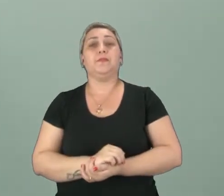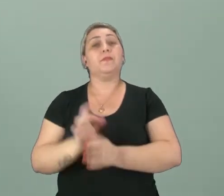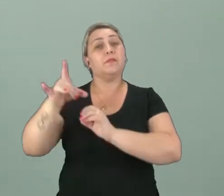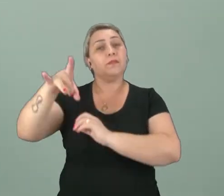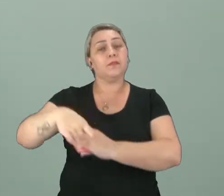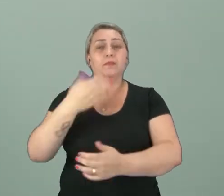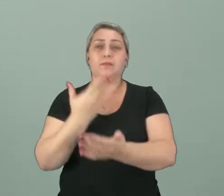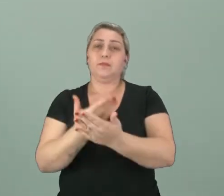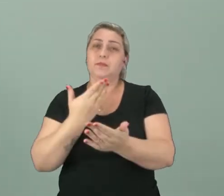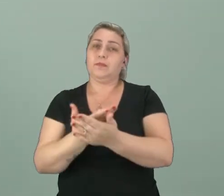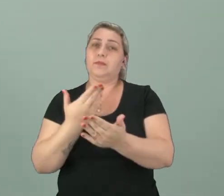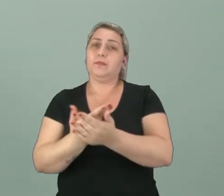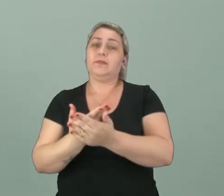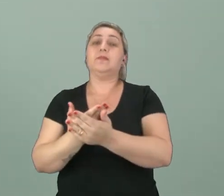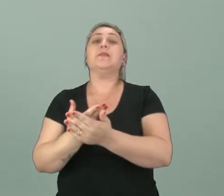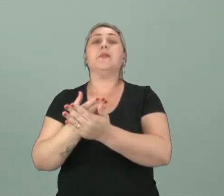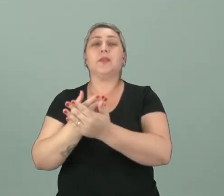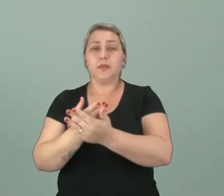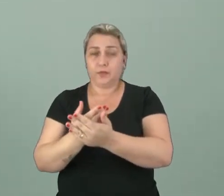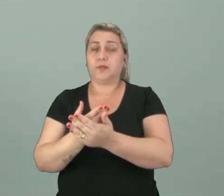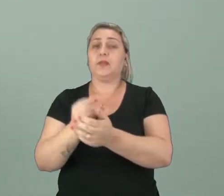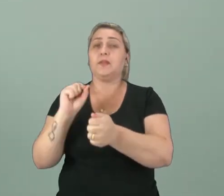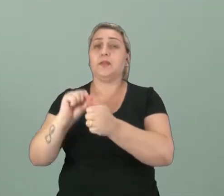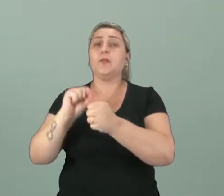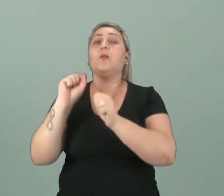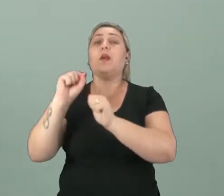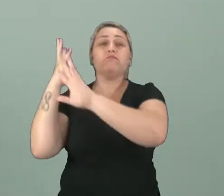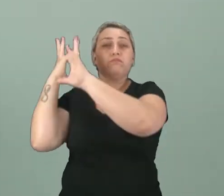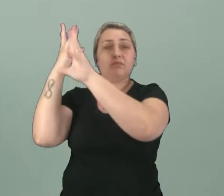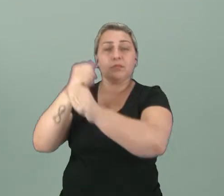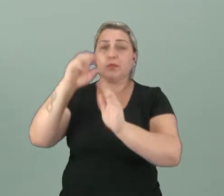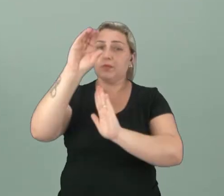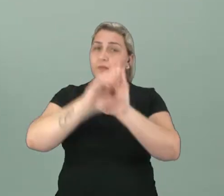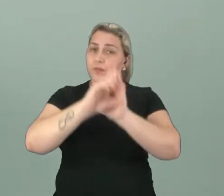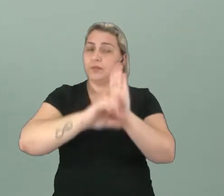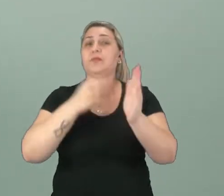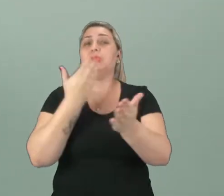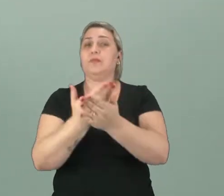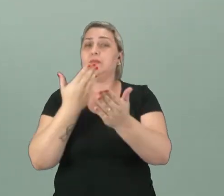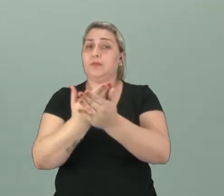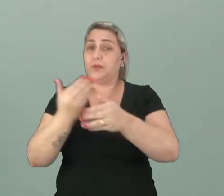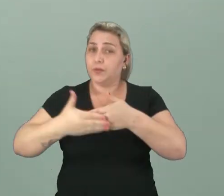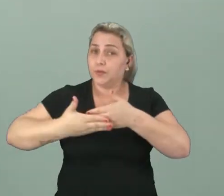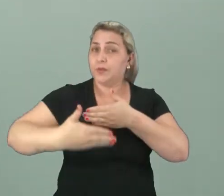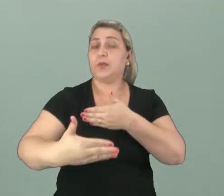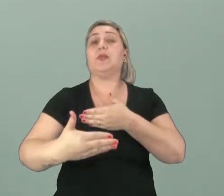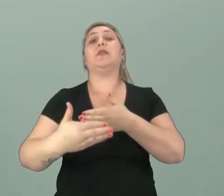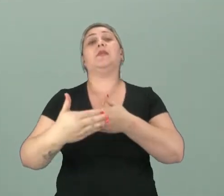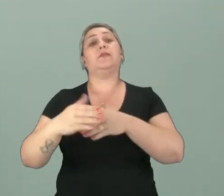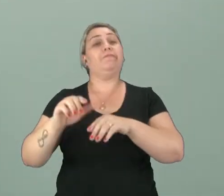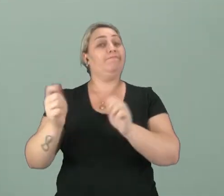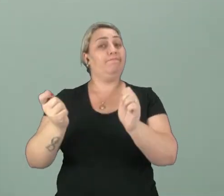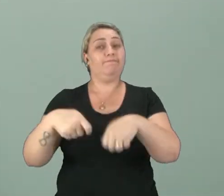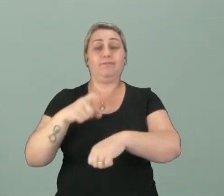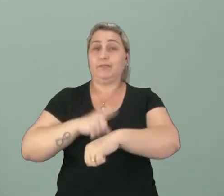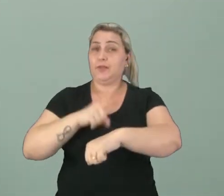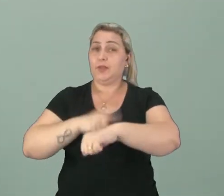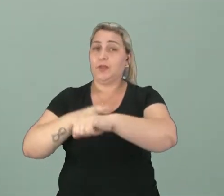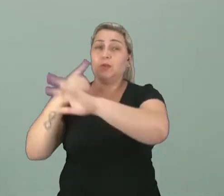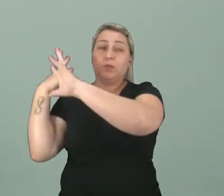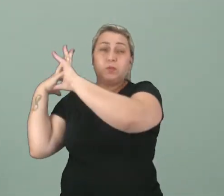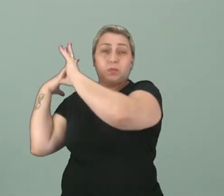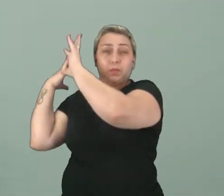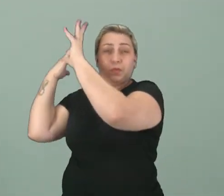a última aula a gente vem fazendo um resgate de todos os conteúdos que nós estudamos ao longo desse ano. Claro que não dá tempo de a gente